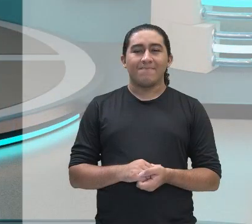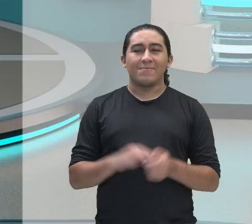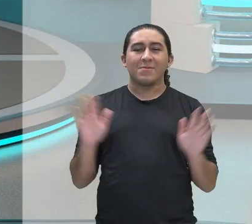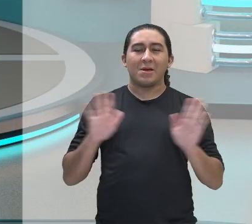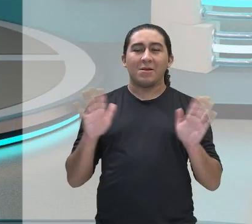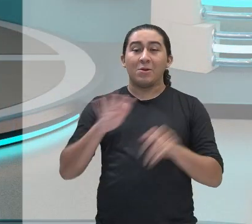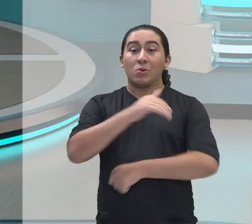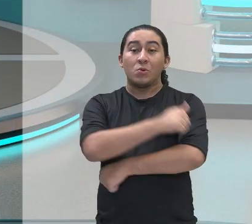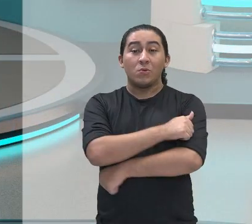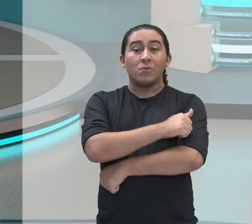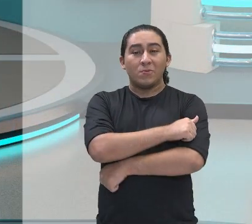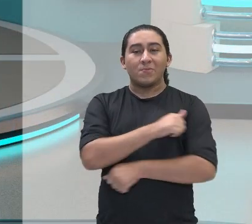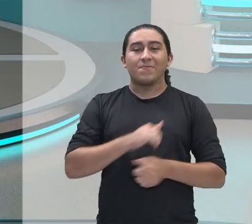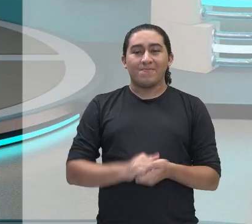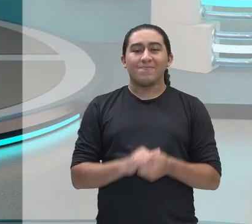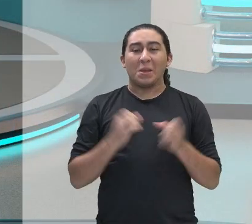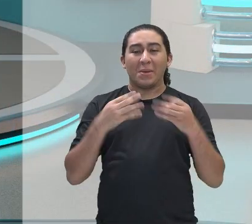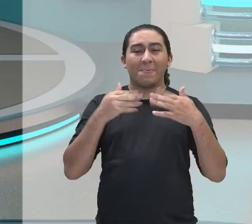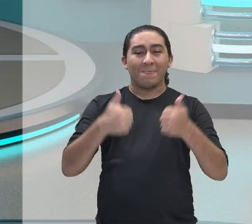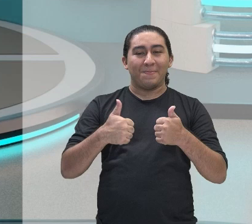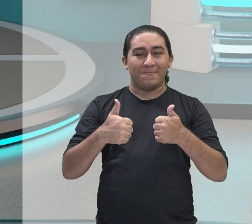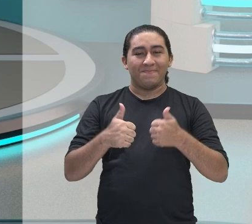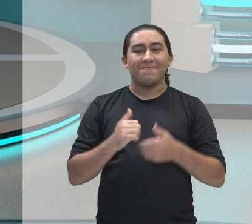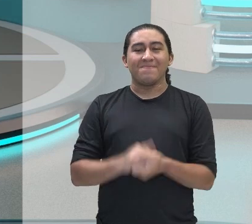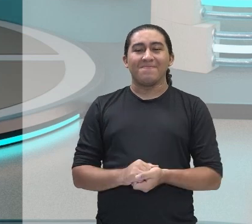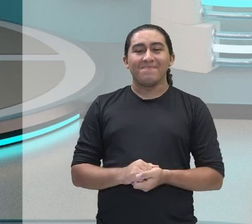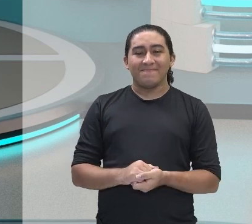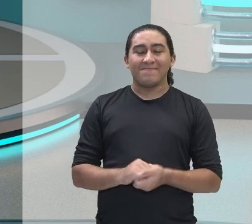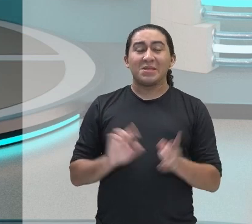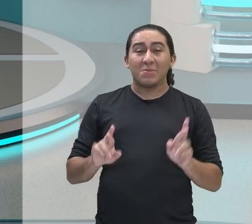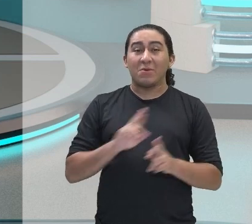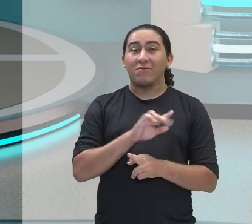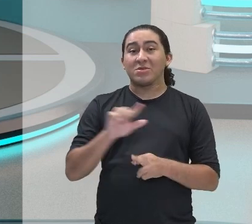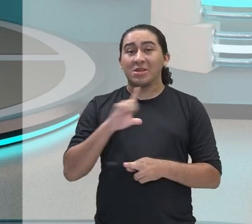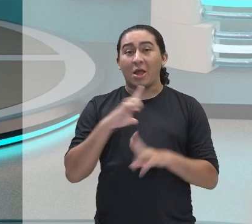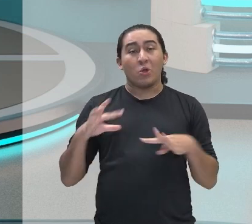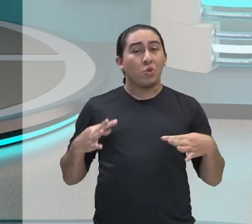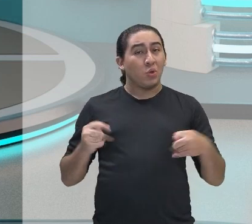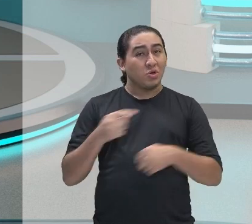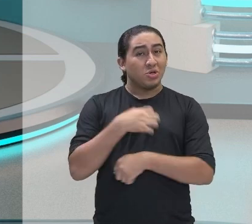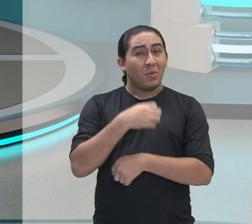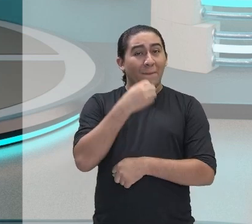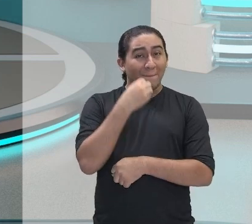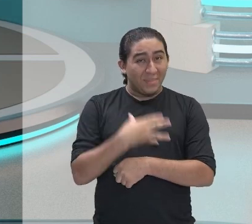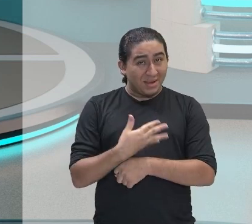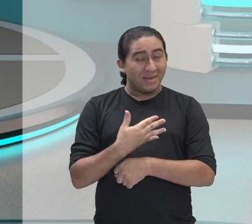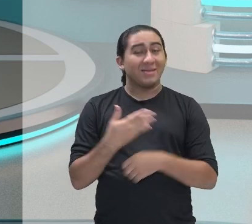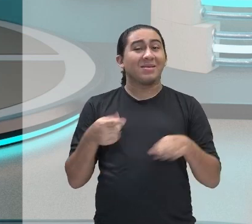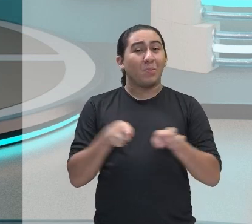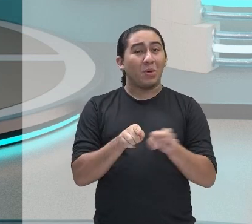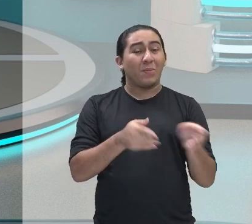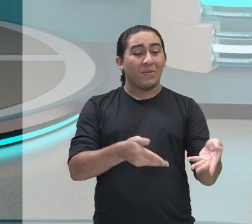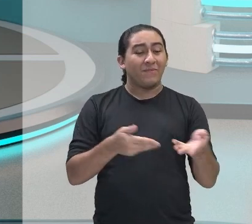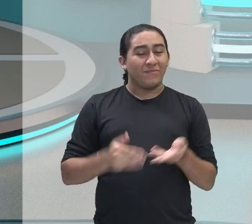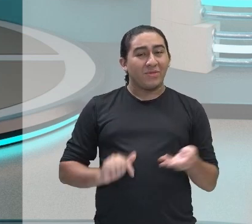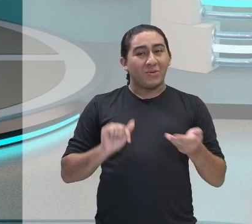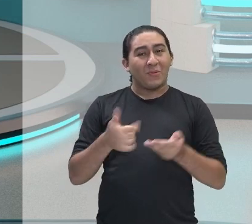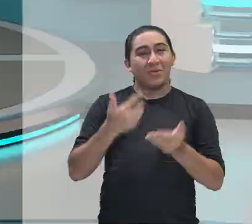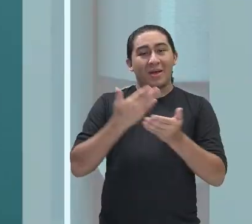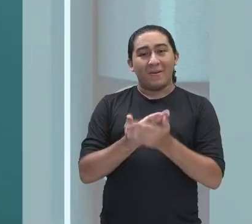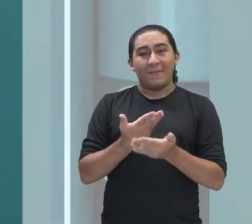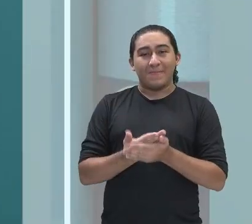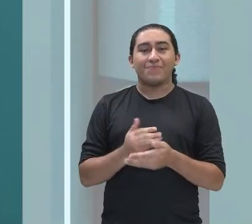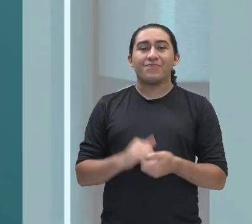Olá, queridos alunos, tudo bem com vocês? Espero que estejam todos muito bem, bem-vindos para mais uma